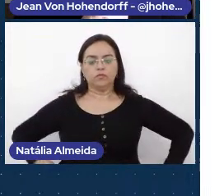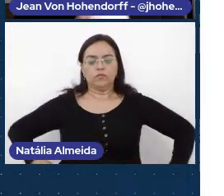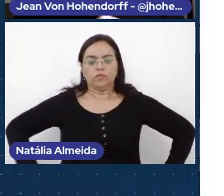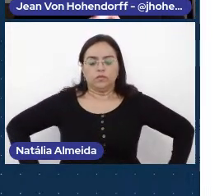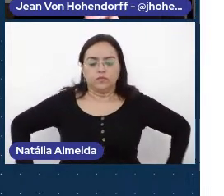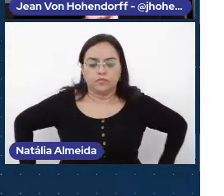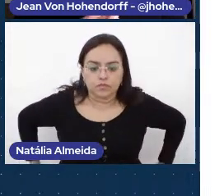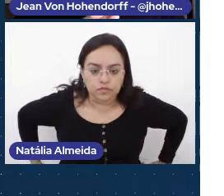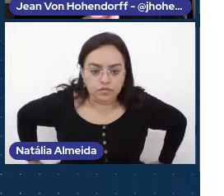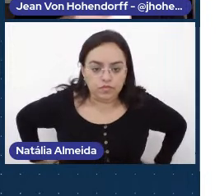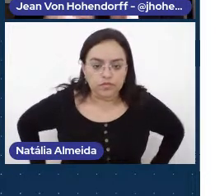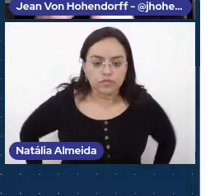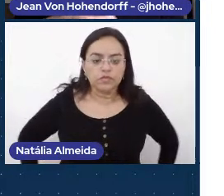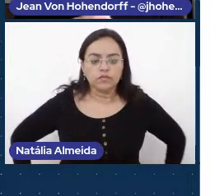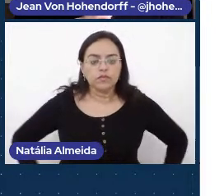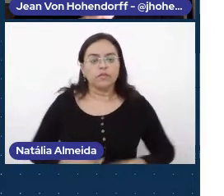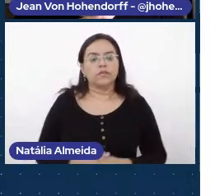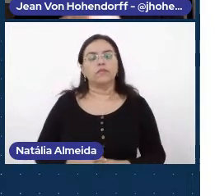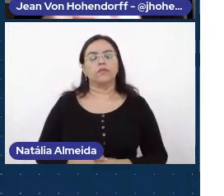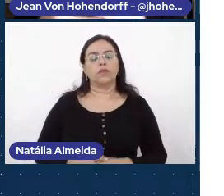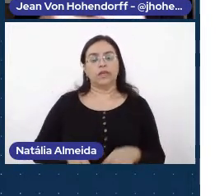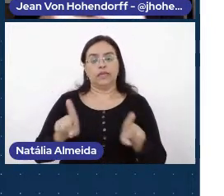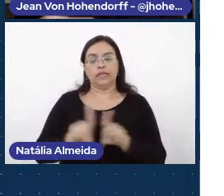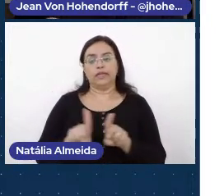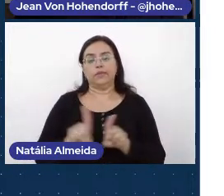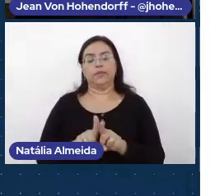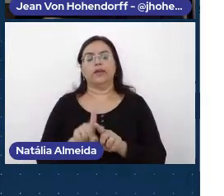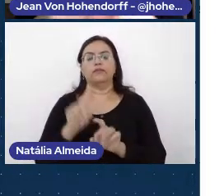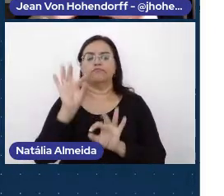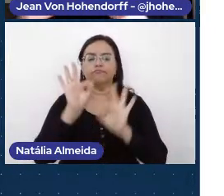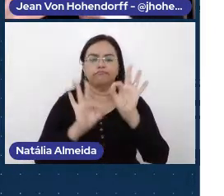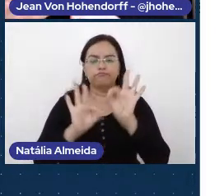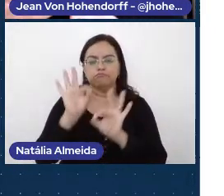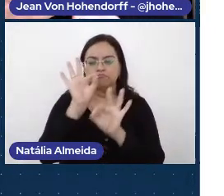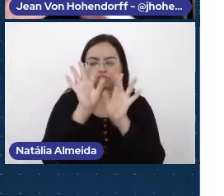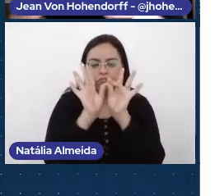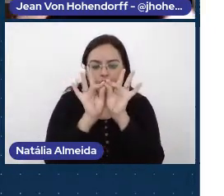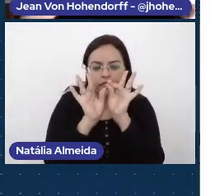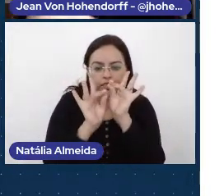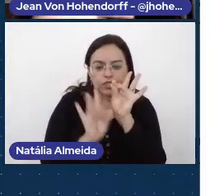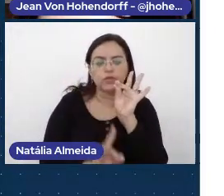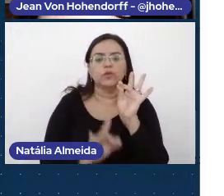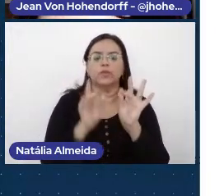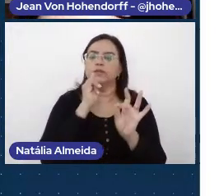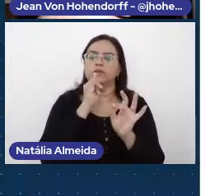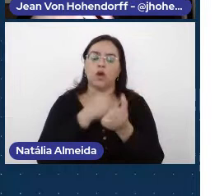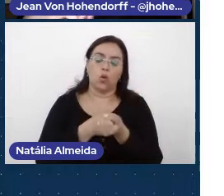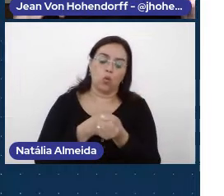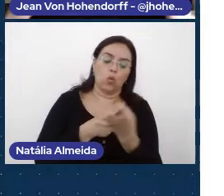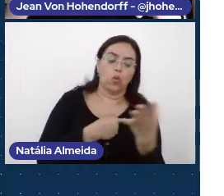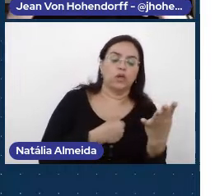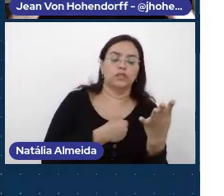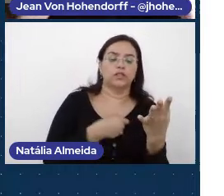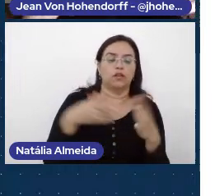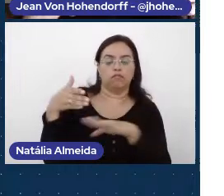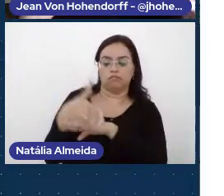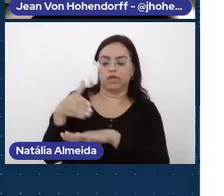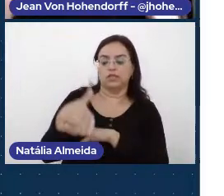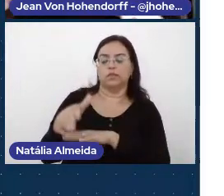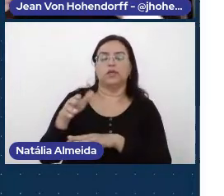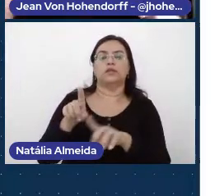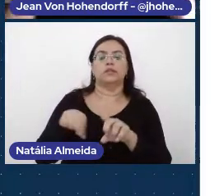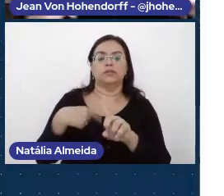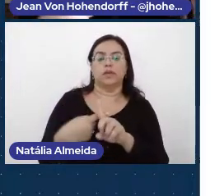Tem a questão da meticulosidade, que é a adequação dos dados ao número de participantes, a conexão dos resultados com o problema de pesquisa.